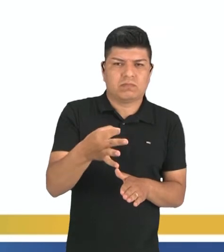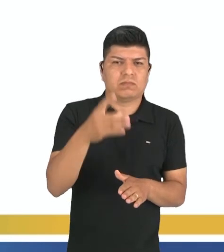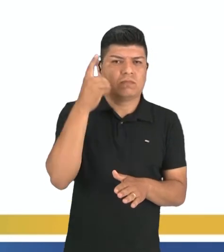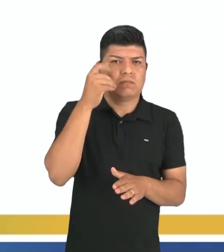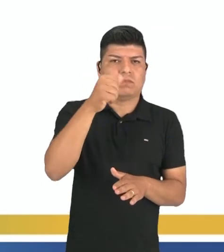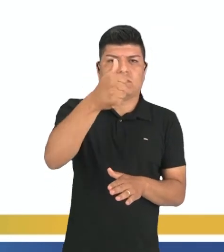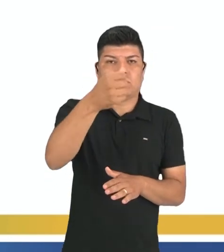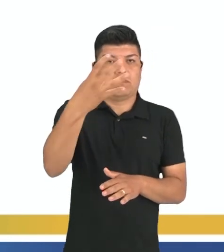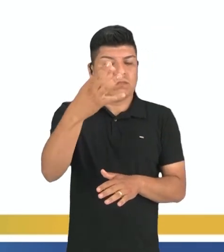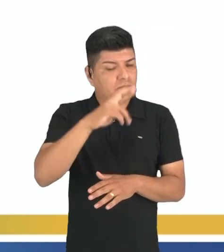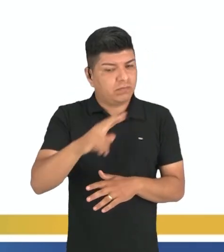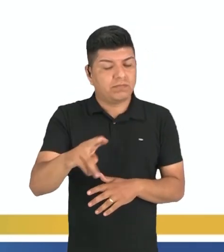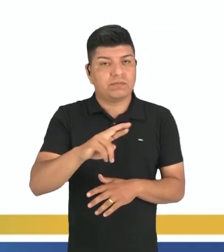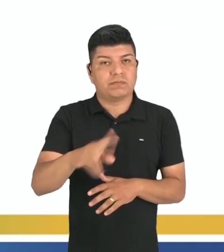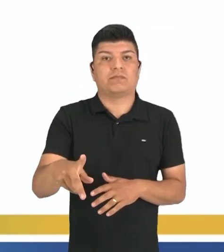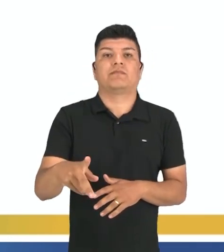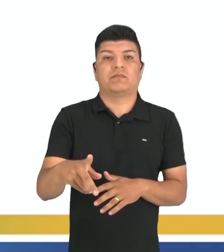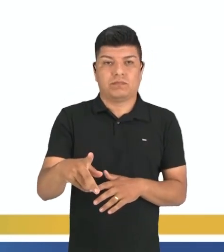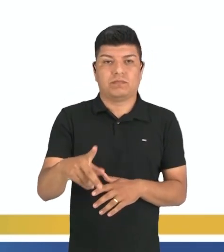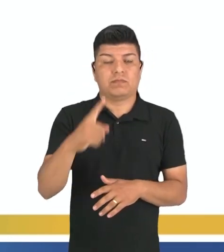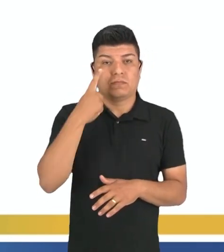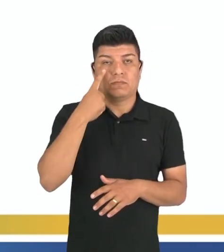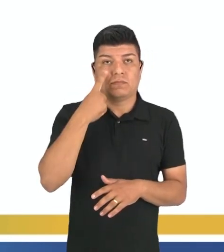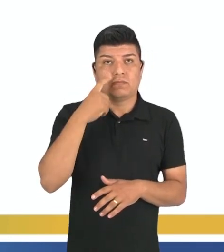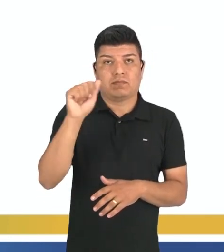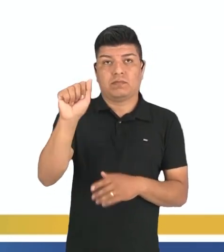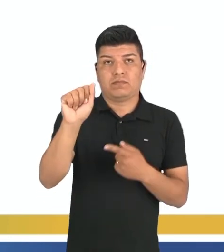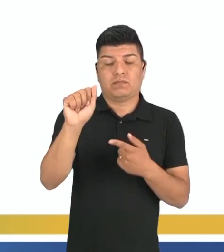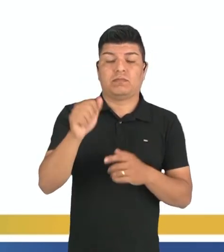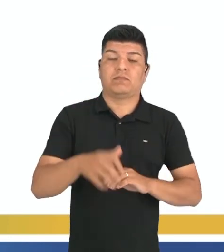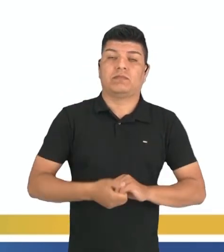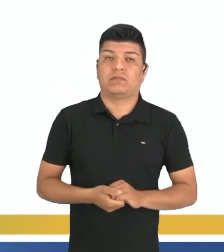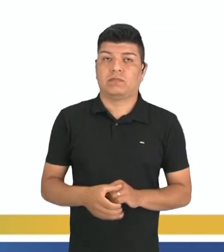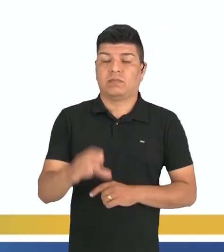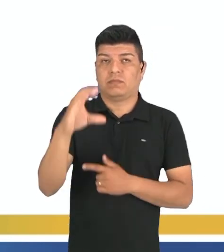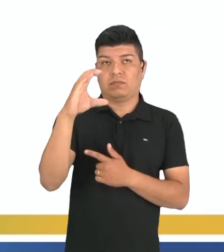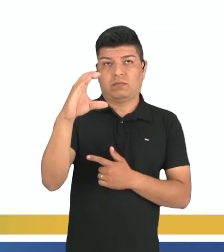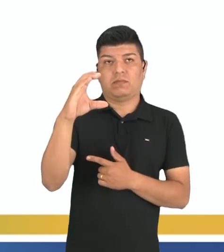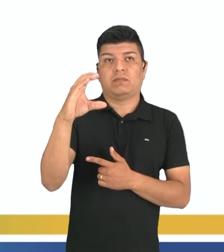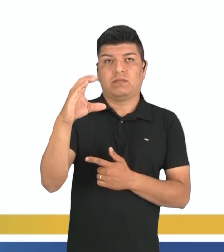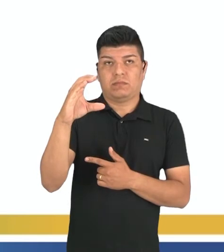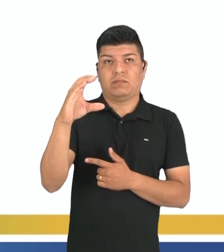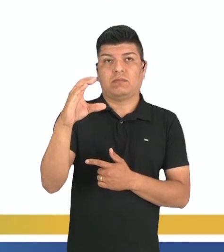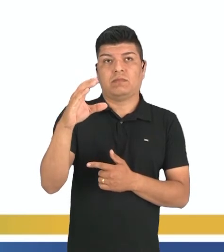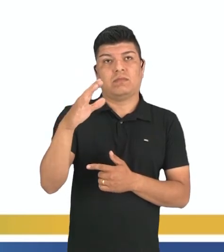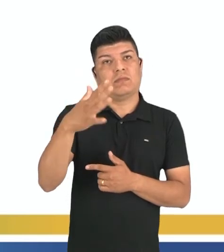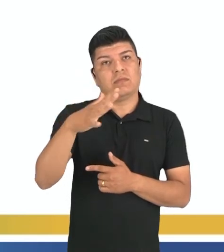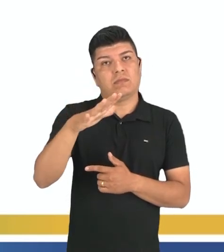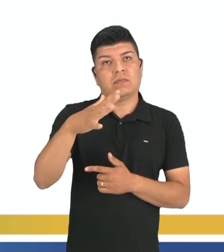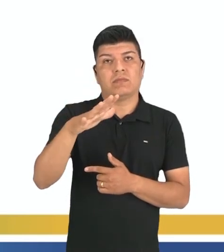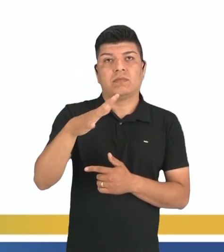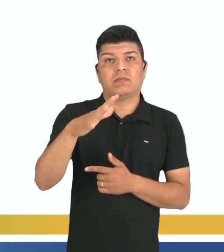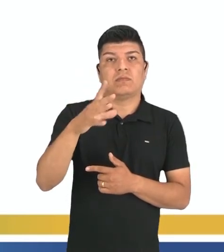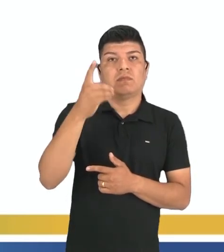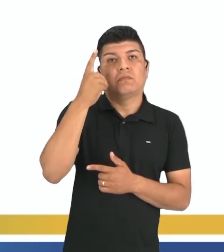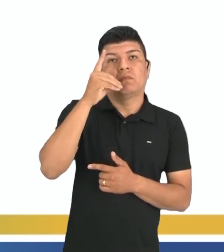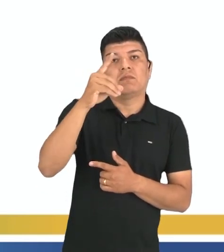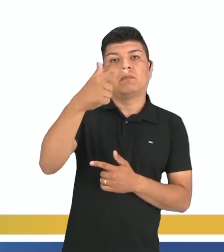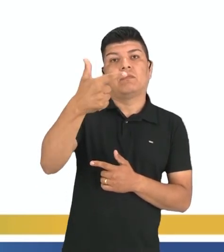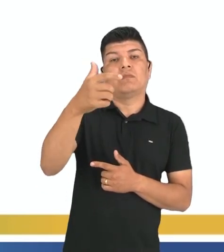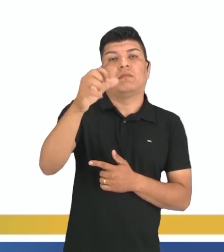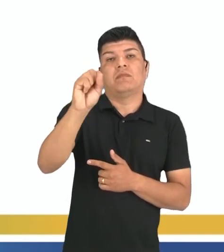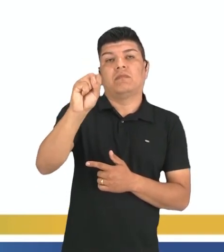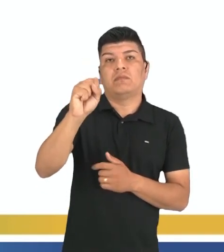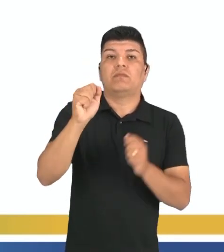cada mês, da mesma forma como a gente viu ali na letra A. E a letra C dura normalmente 28 dias,